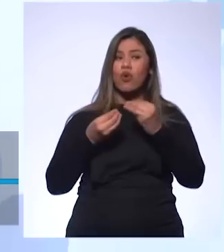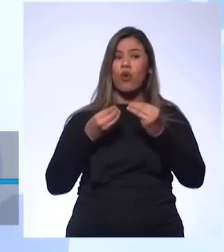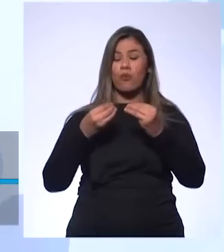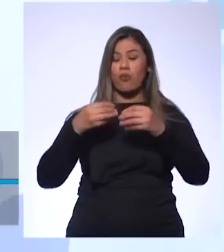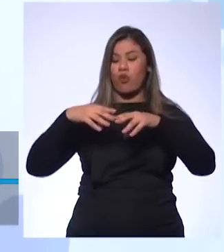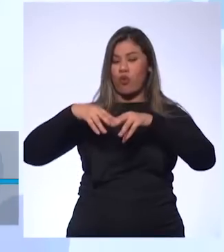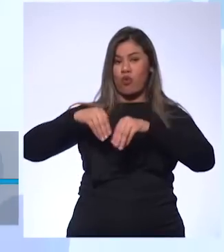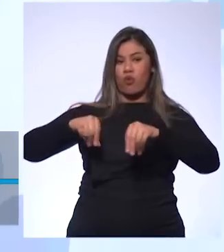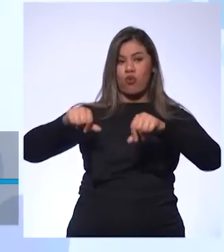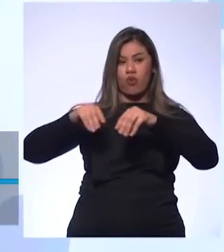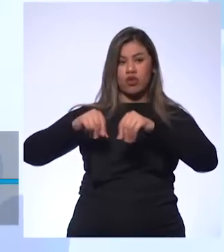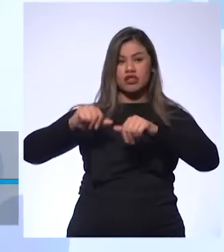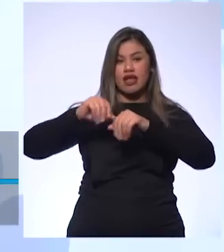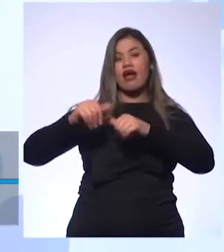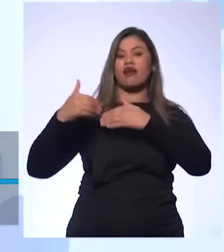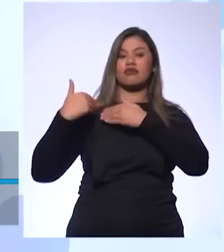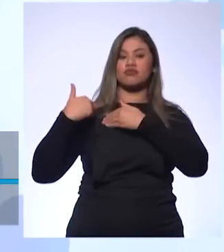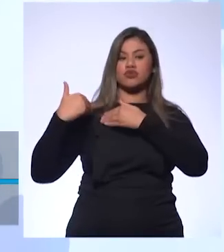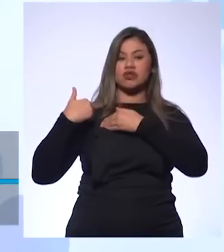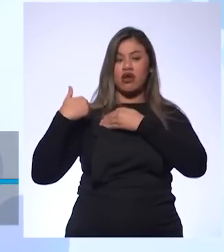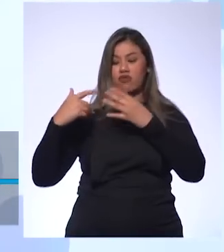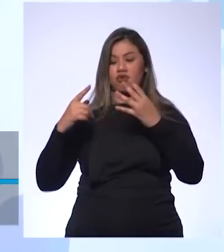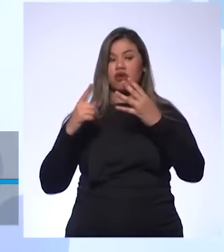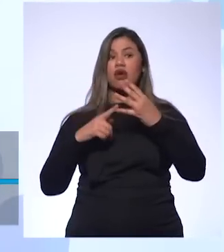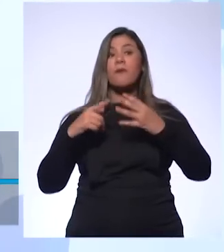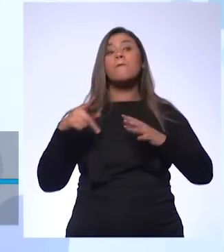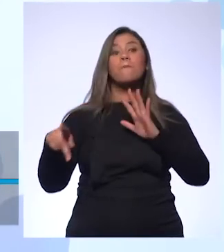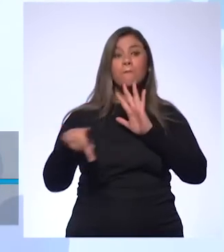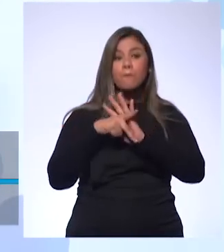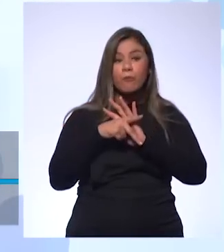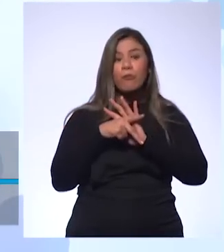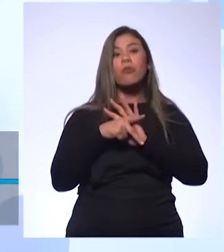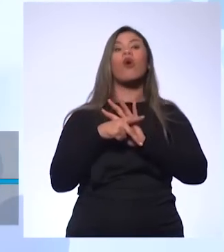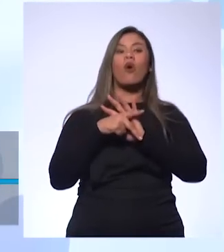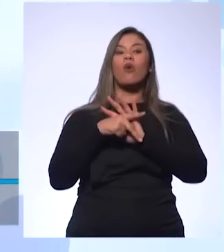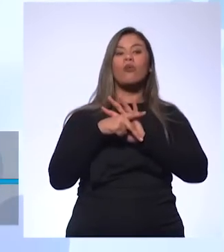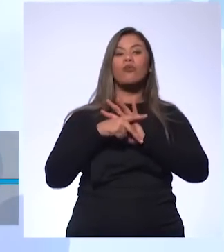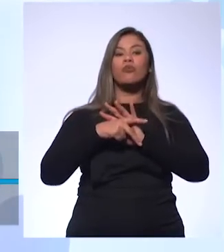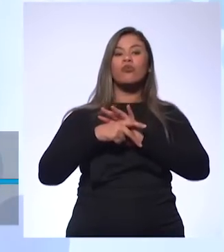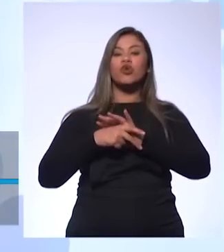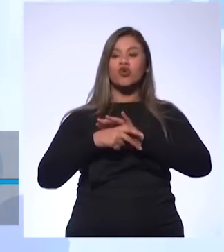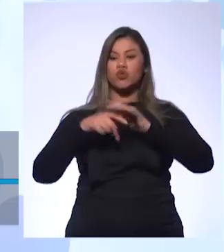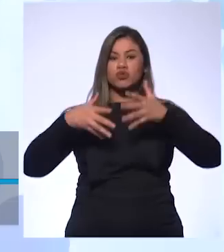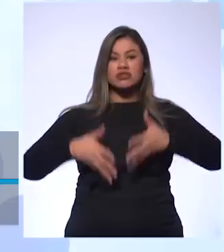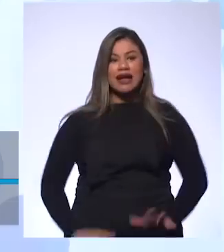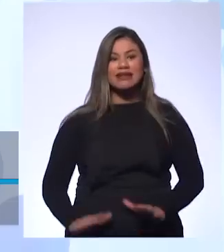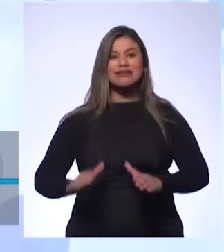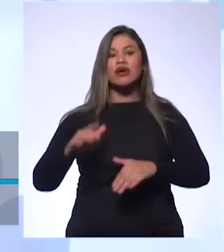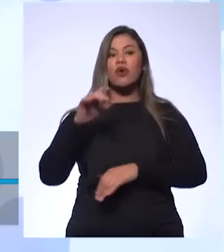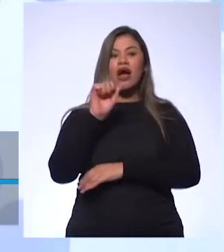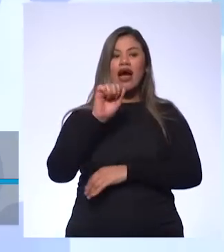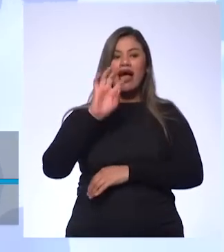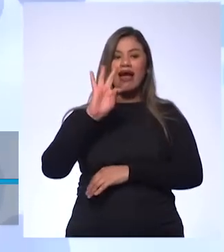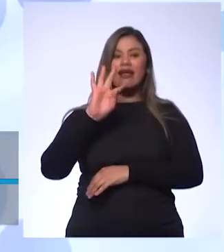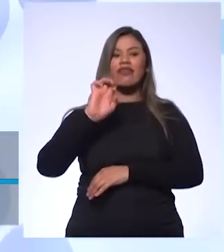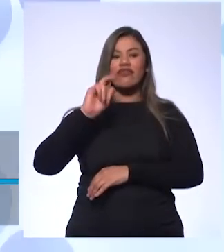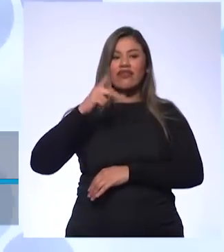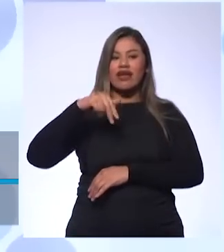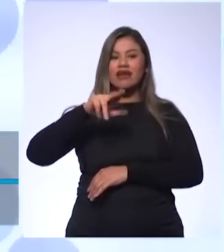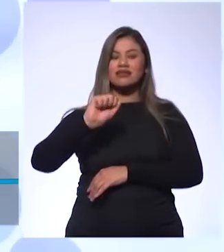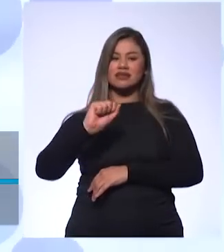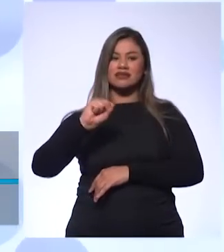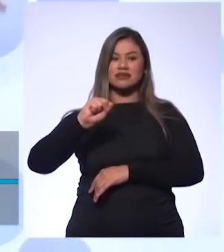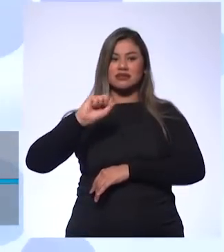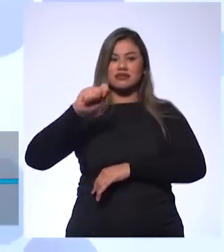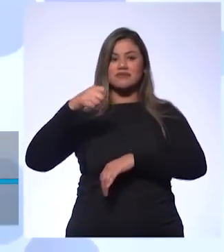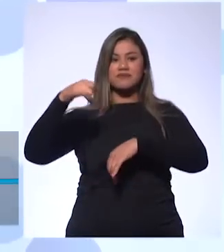que ser ateniense. Esse cara, ele organizava a polis. E ele organizava para ele. Ele não olhava a população. E a